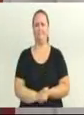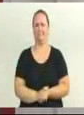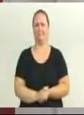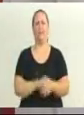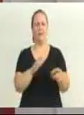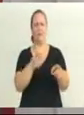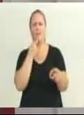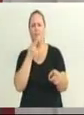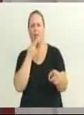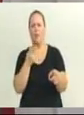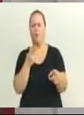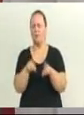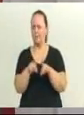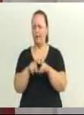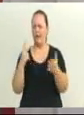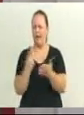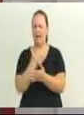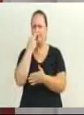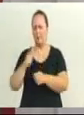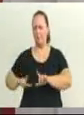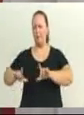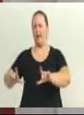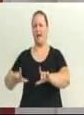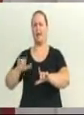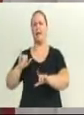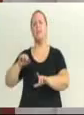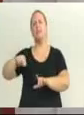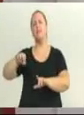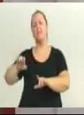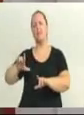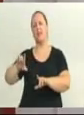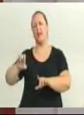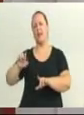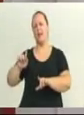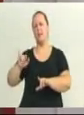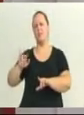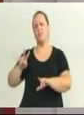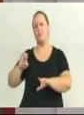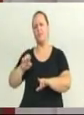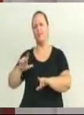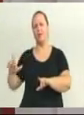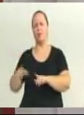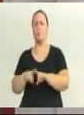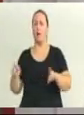retardado falou. Mas é isso mesmo, se a placa não está aparecendo, é a apreensão do veículo.